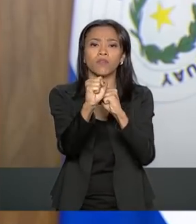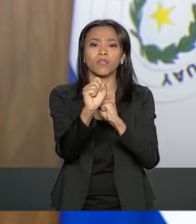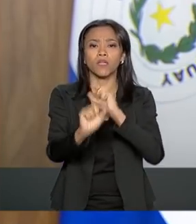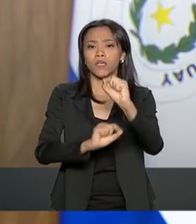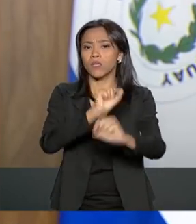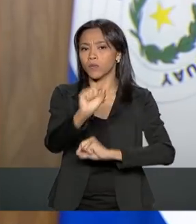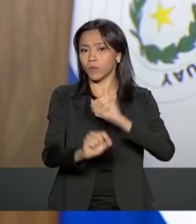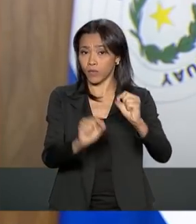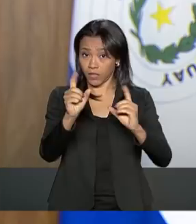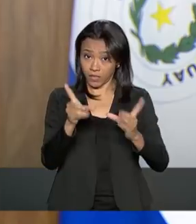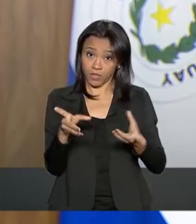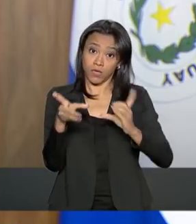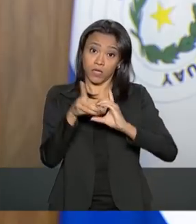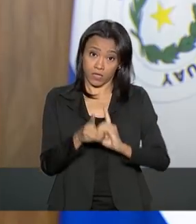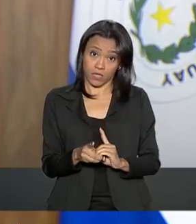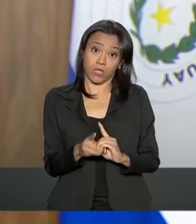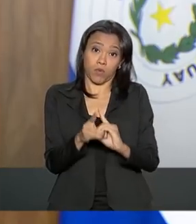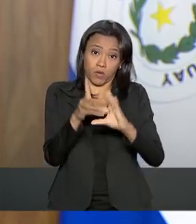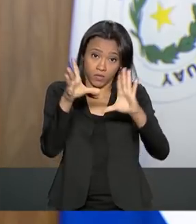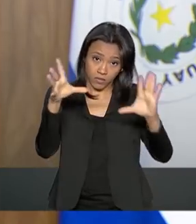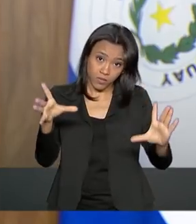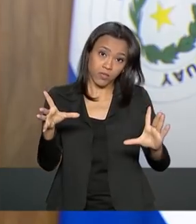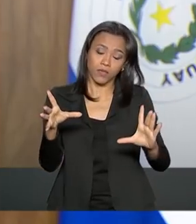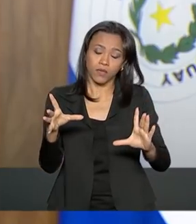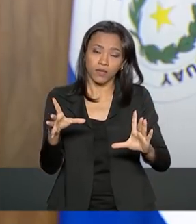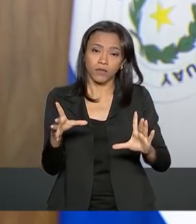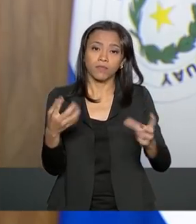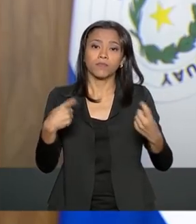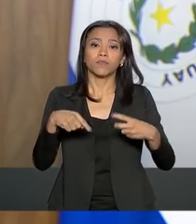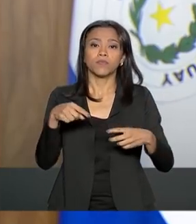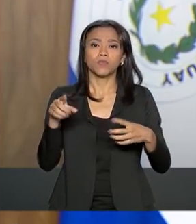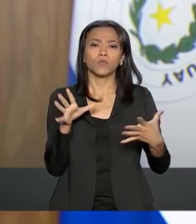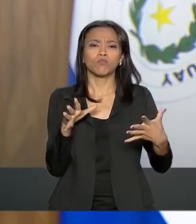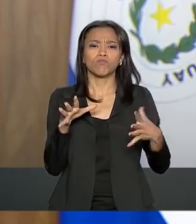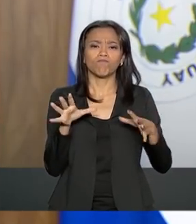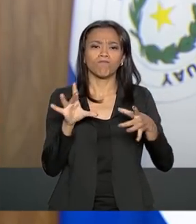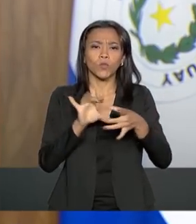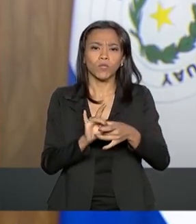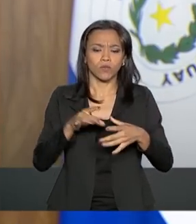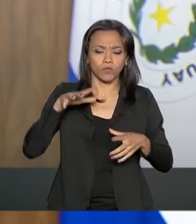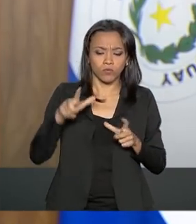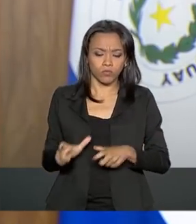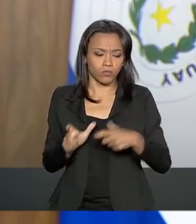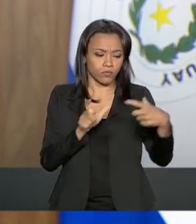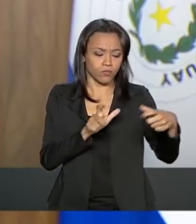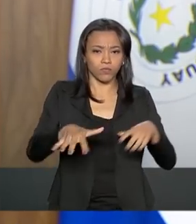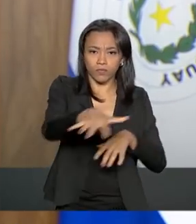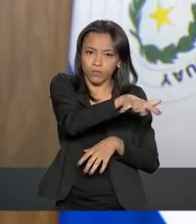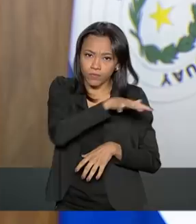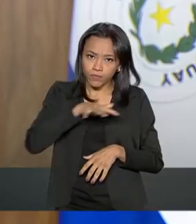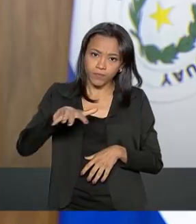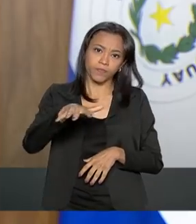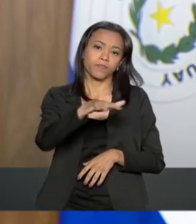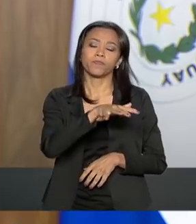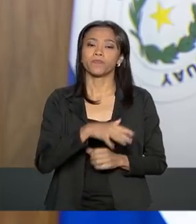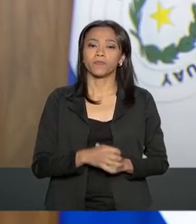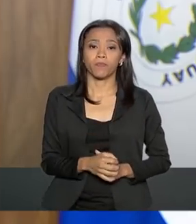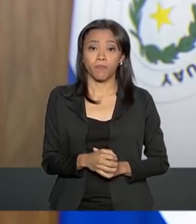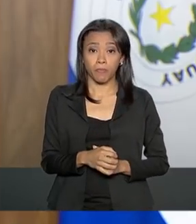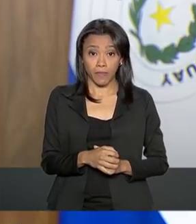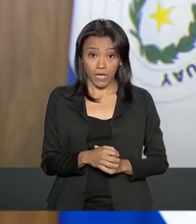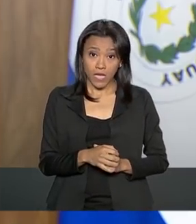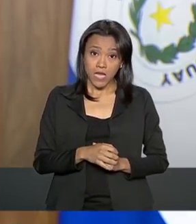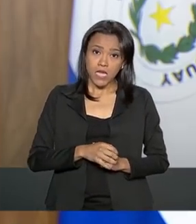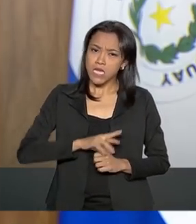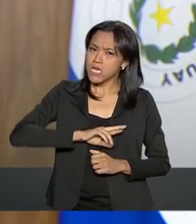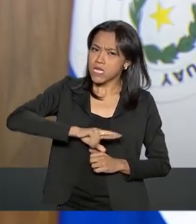na defesa da democracia da região. que nem a